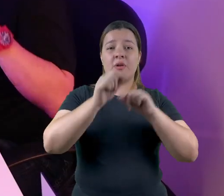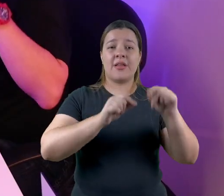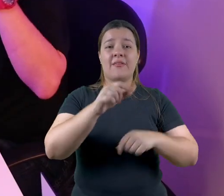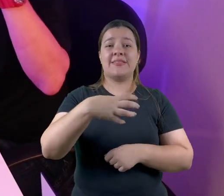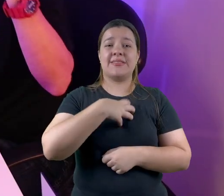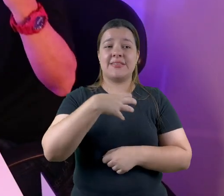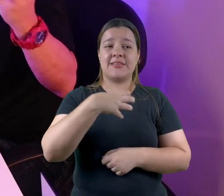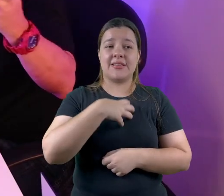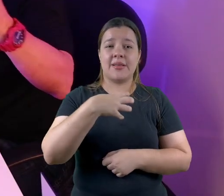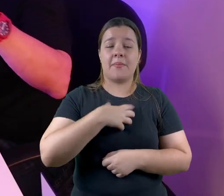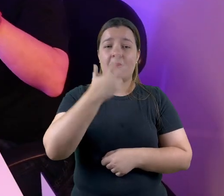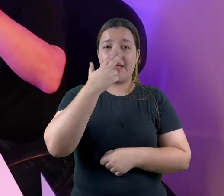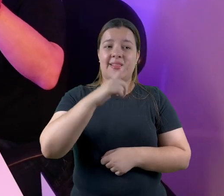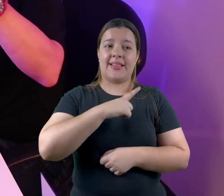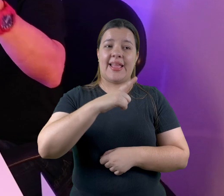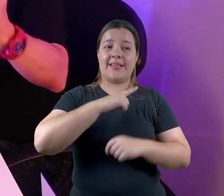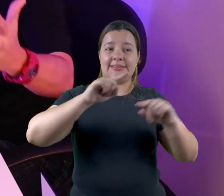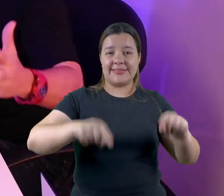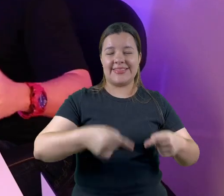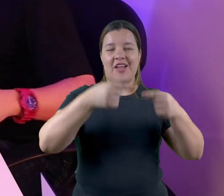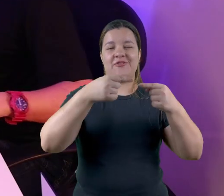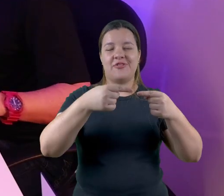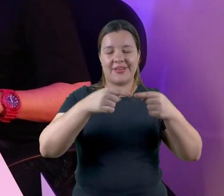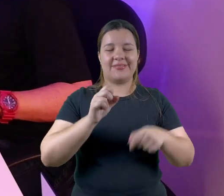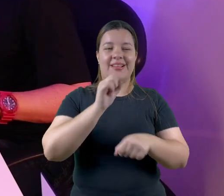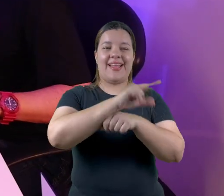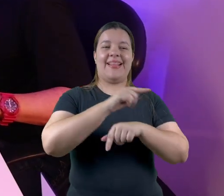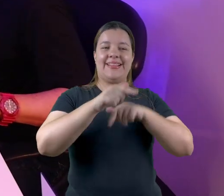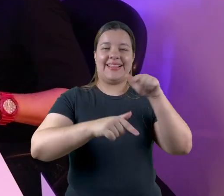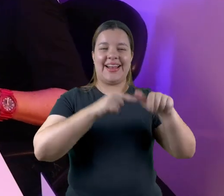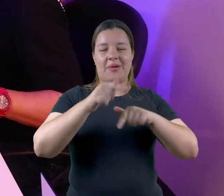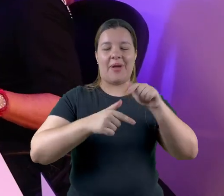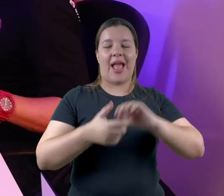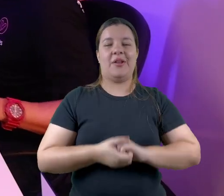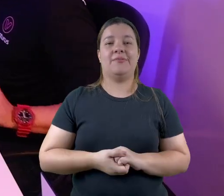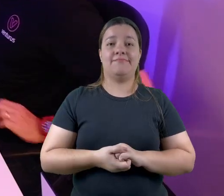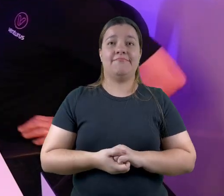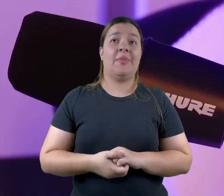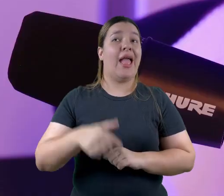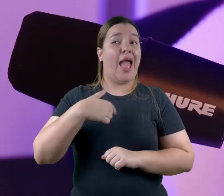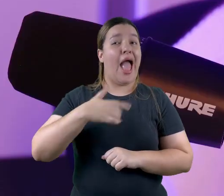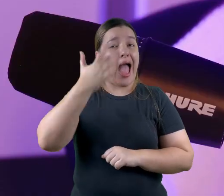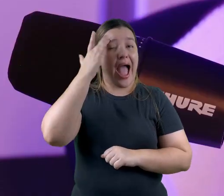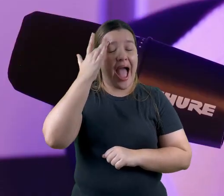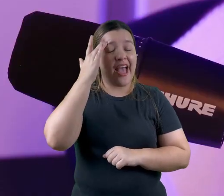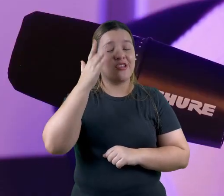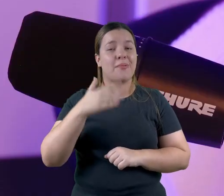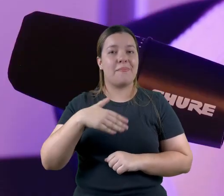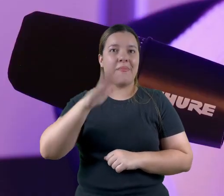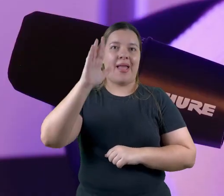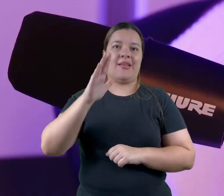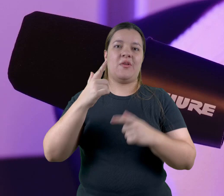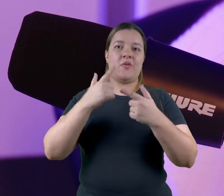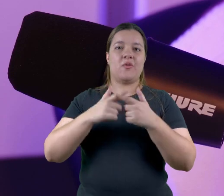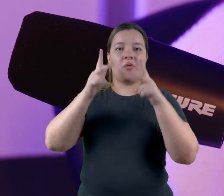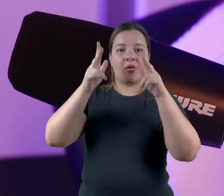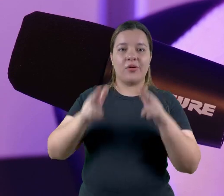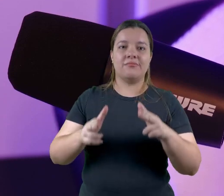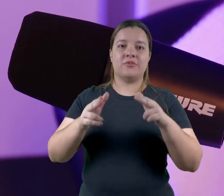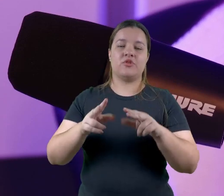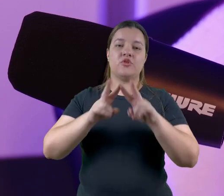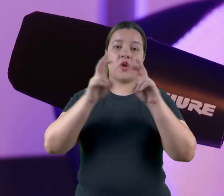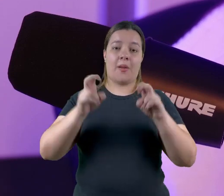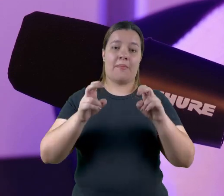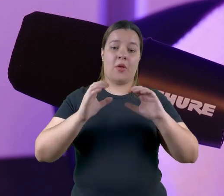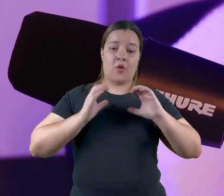que que que você que que você vê de desafiador assim nesse mercado de trabalho eu acho que é mais a questão do que a gente tinha falado já